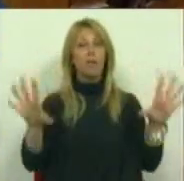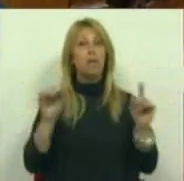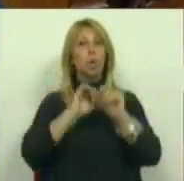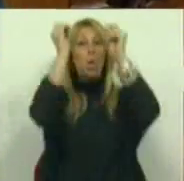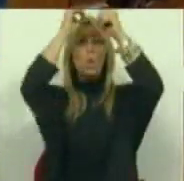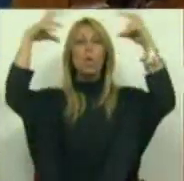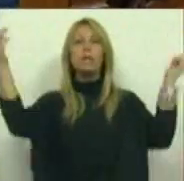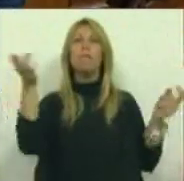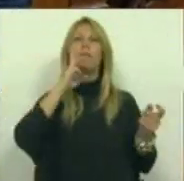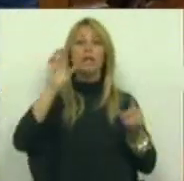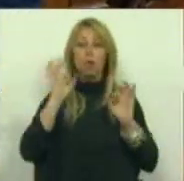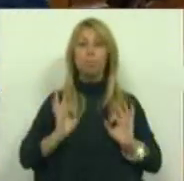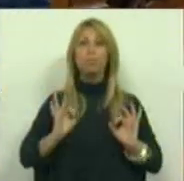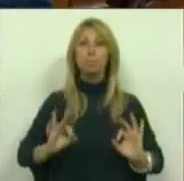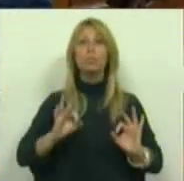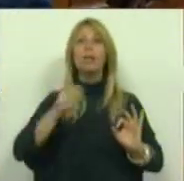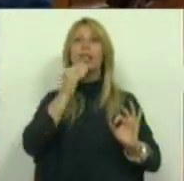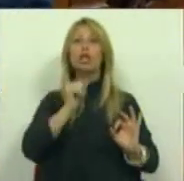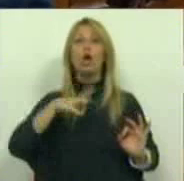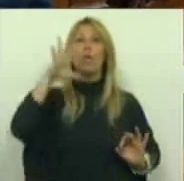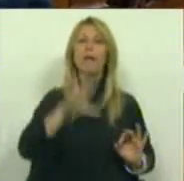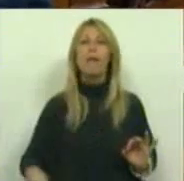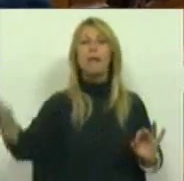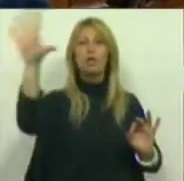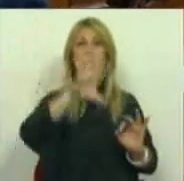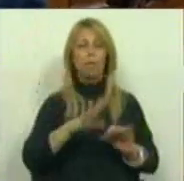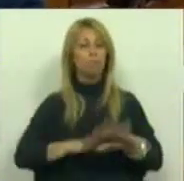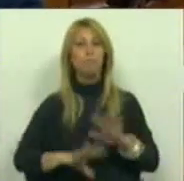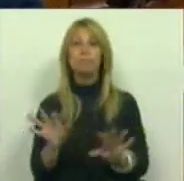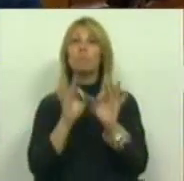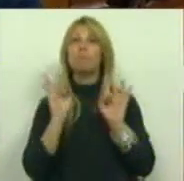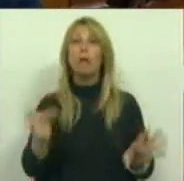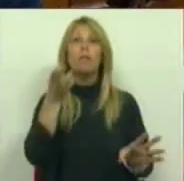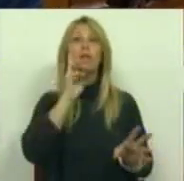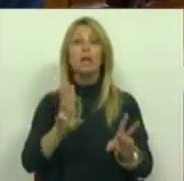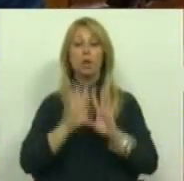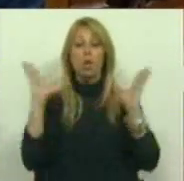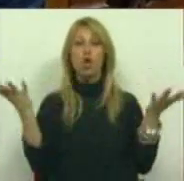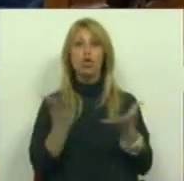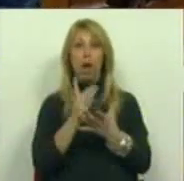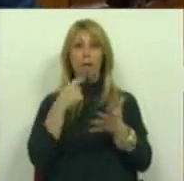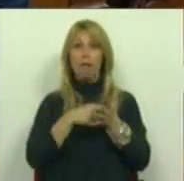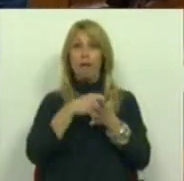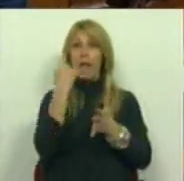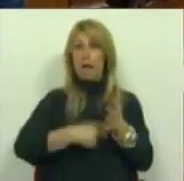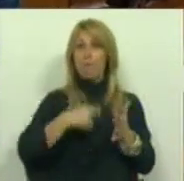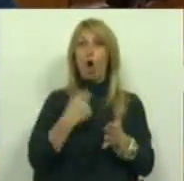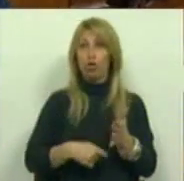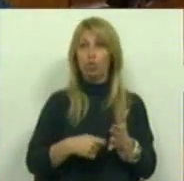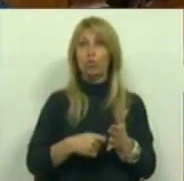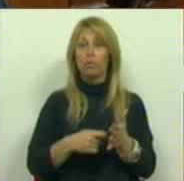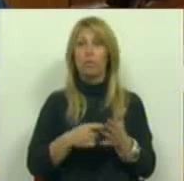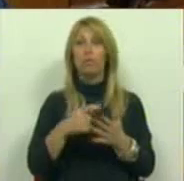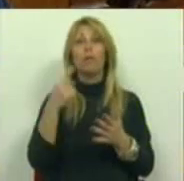em território nacional. Fazemos exatamente de acordo com o que a própria Direção-Geral de Contribuição e Impostos tem defendido,